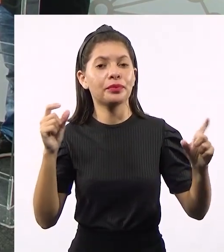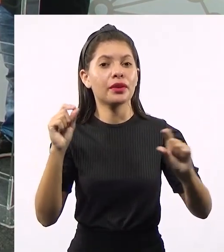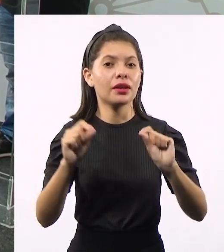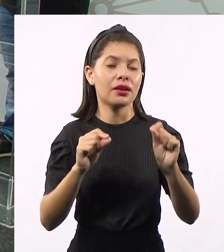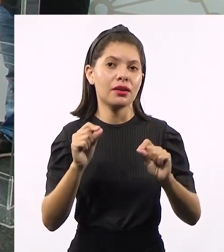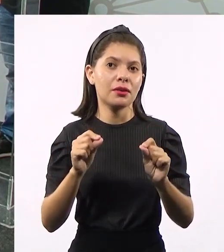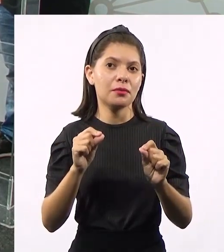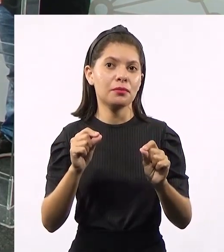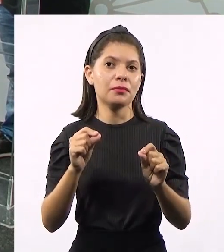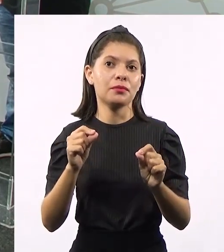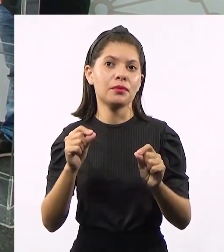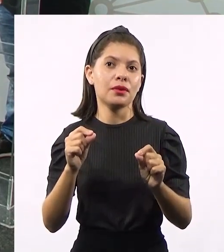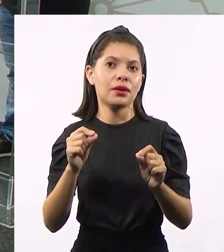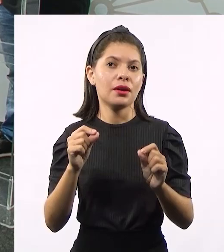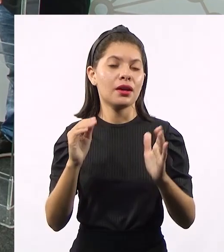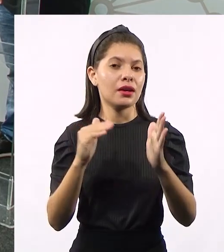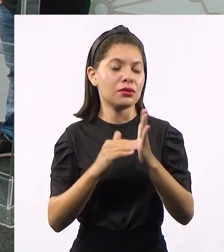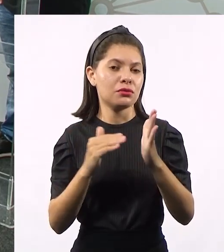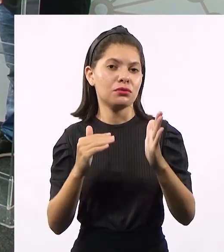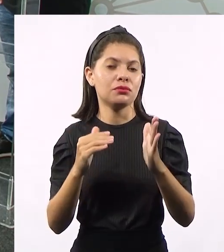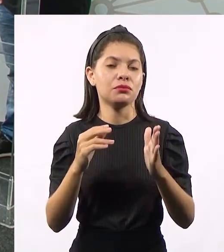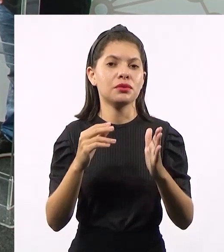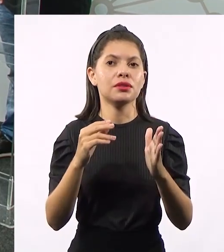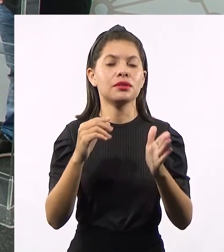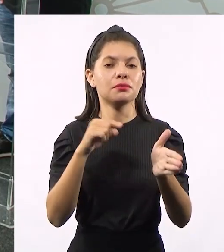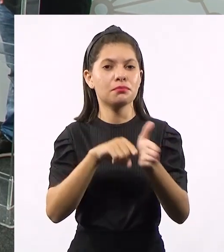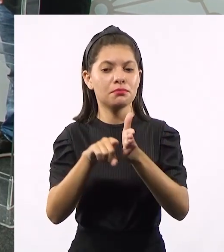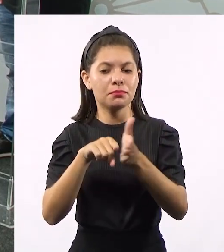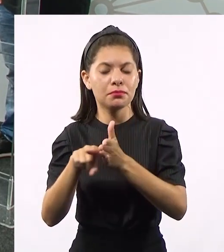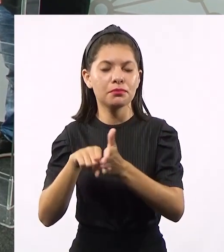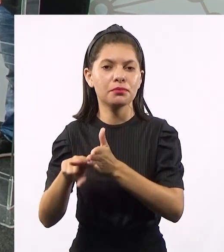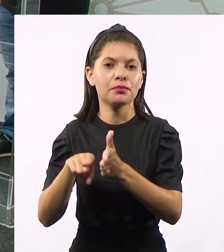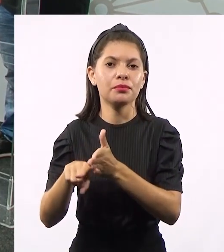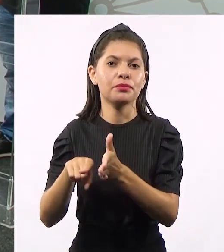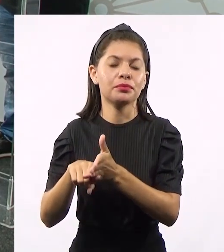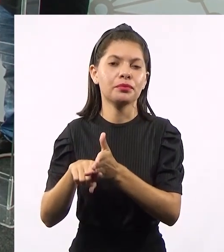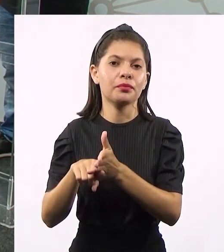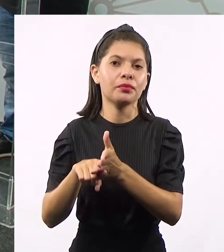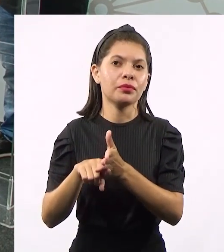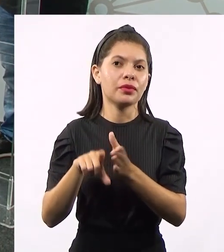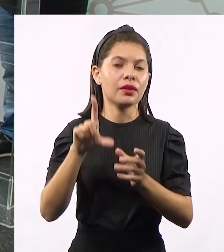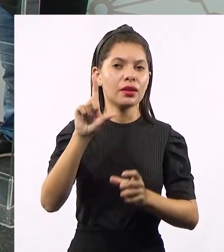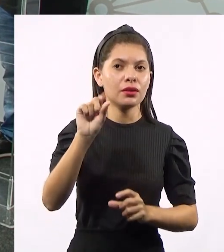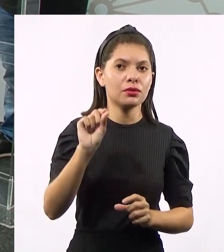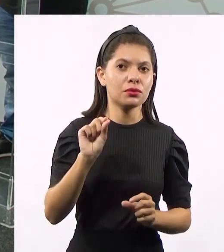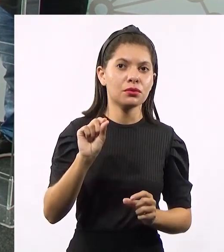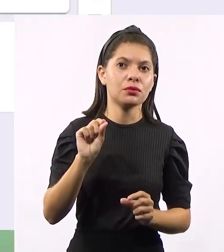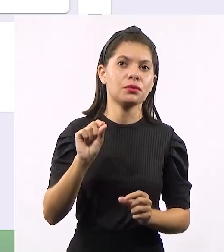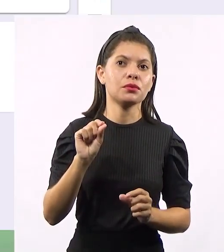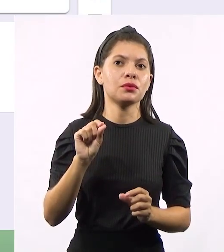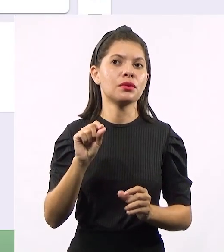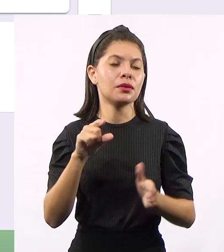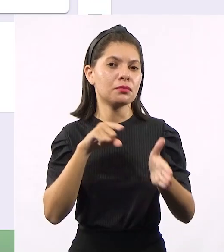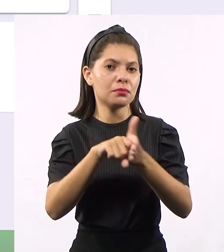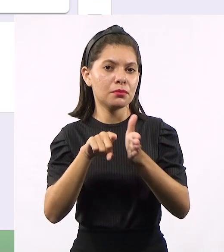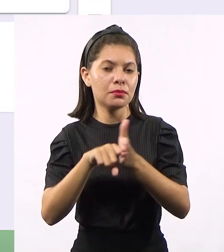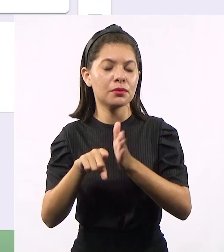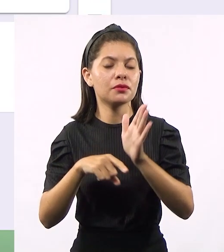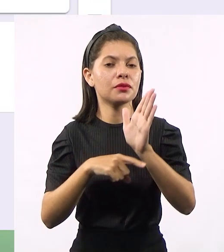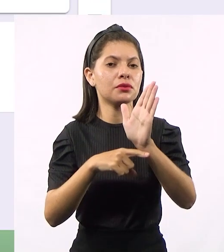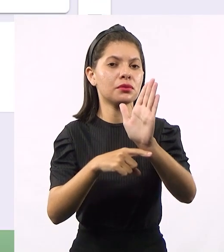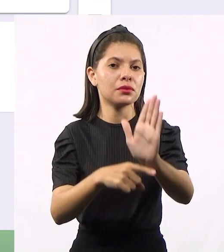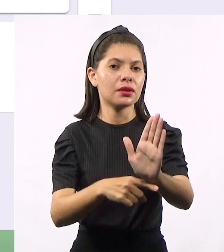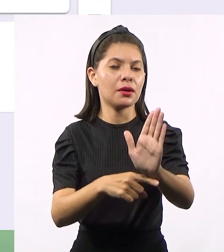as últimas perguntas. Então, seja sucinto e escolha as perguntas que realmente vai colaborar com a pesquisa. Então,